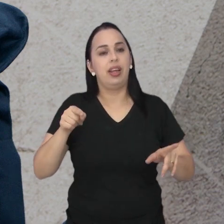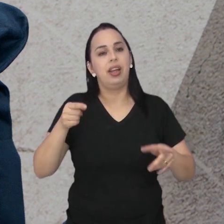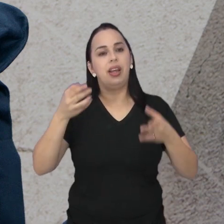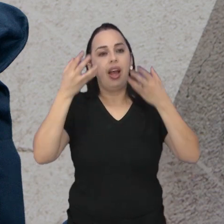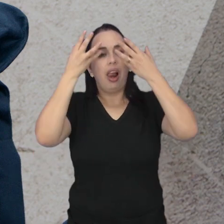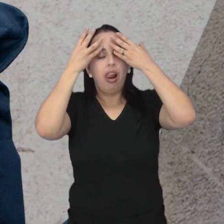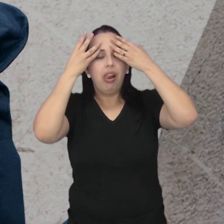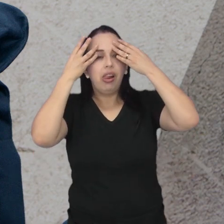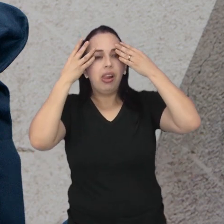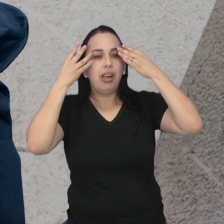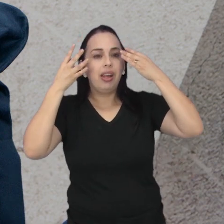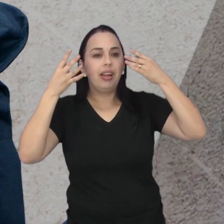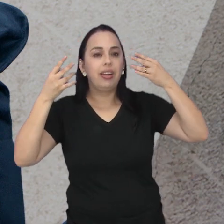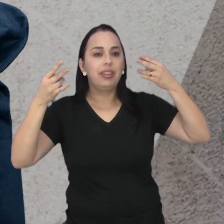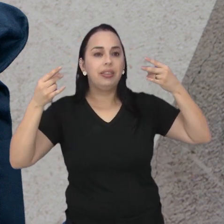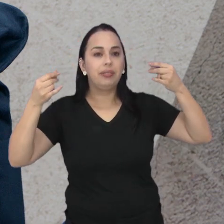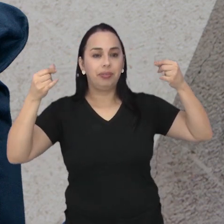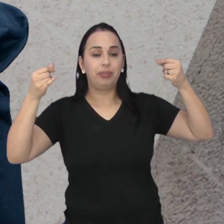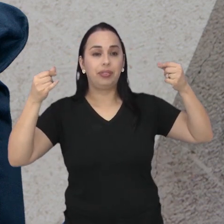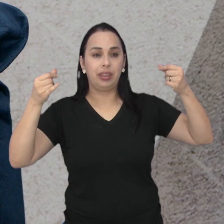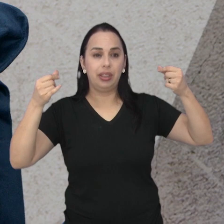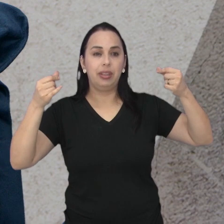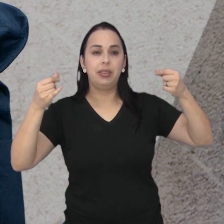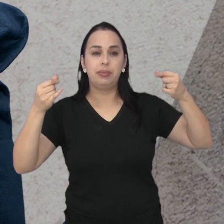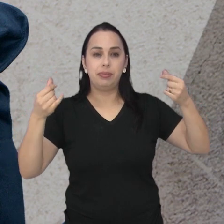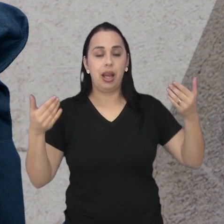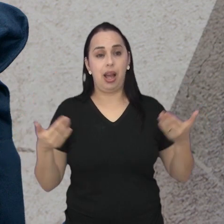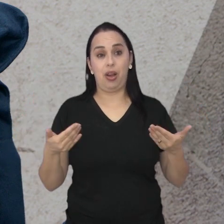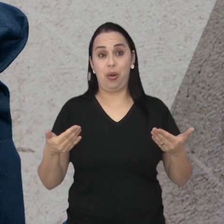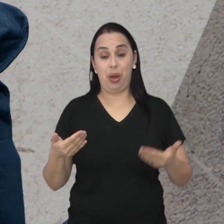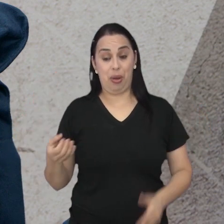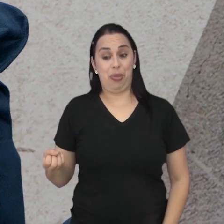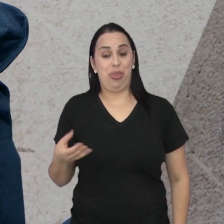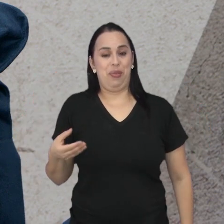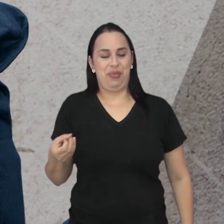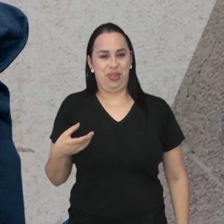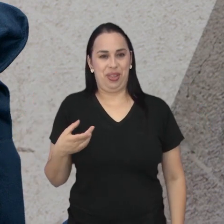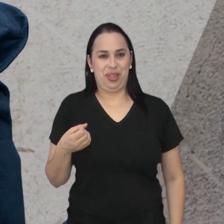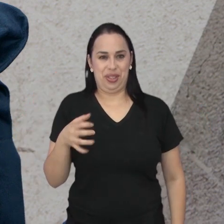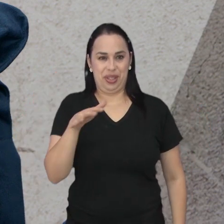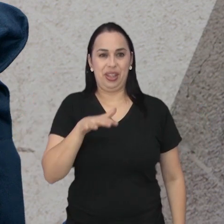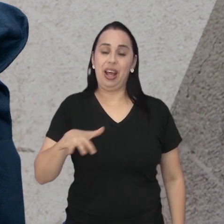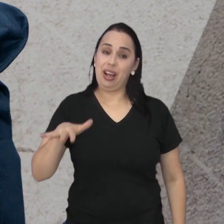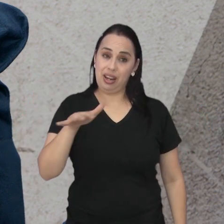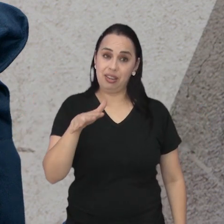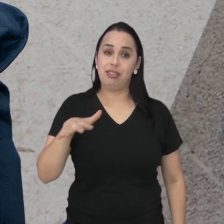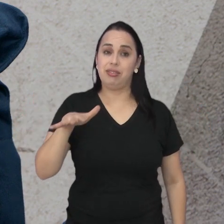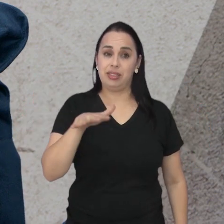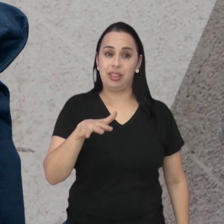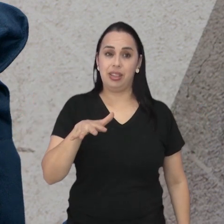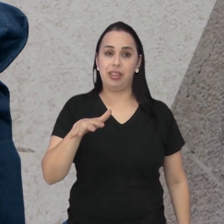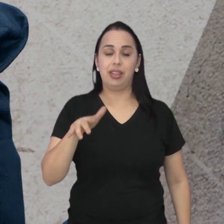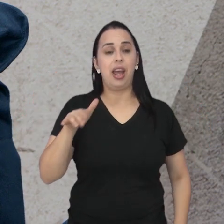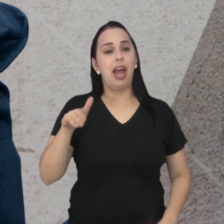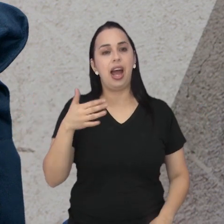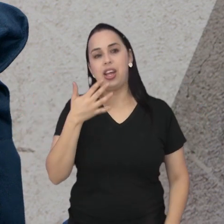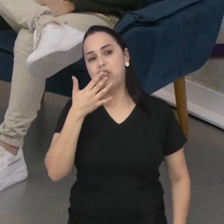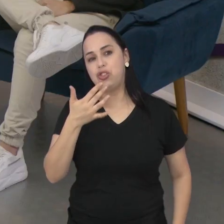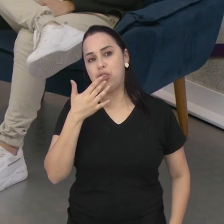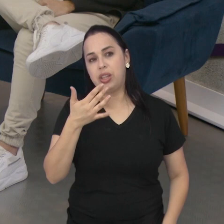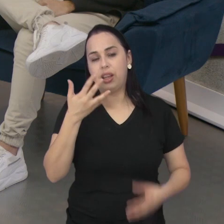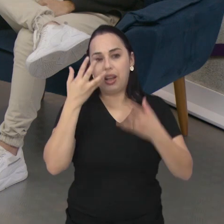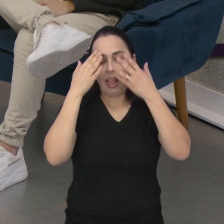assim, o que tem de trago agora mais moderno nessa área de micropigmentação, são essas